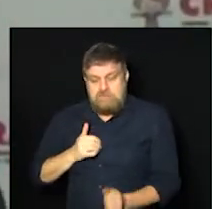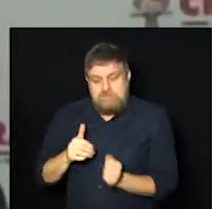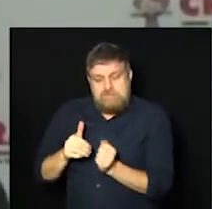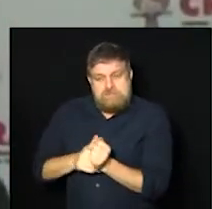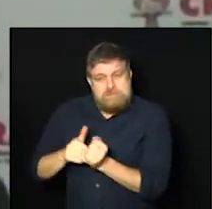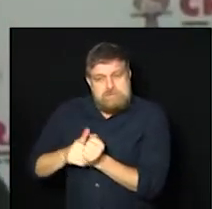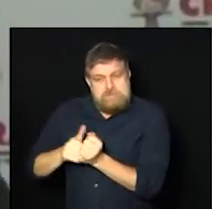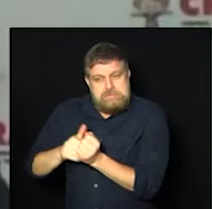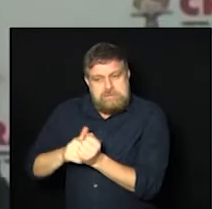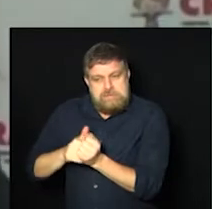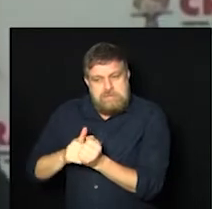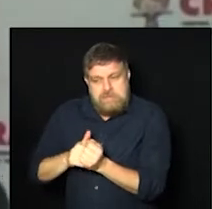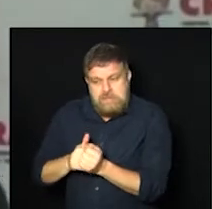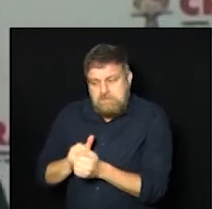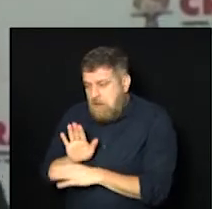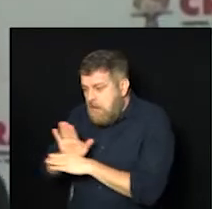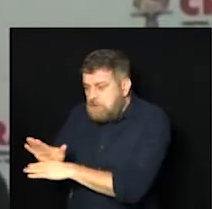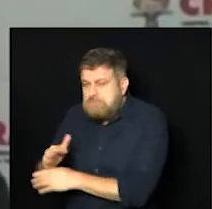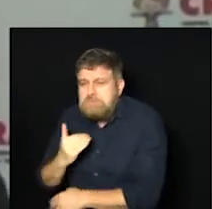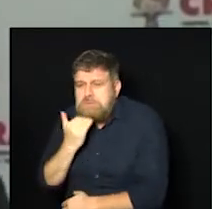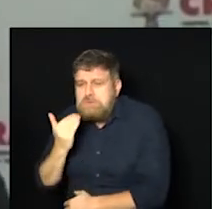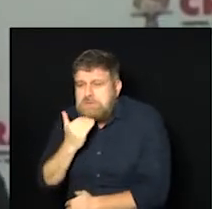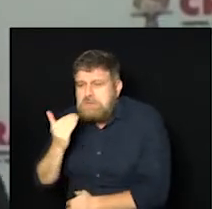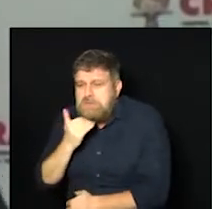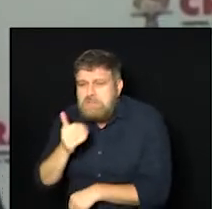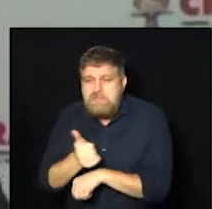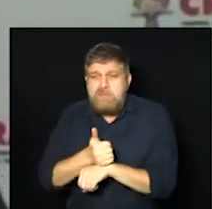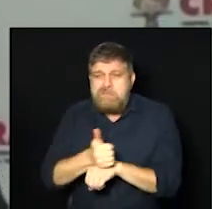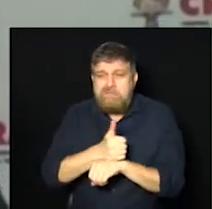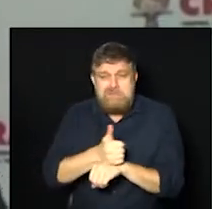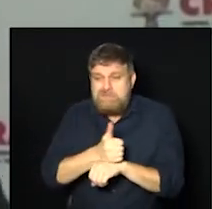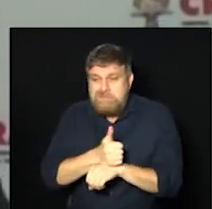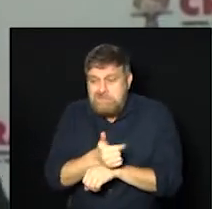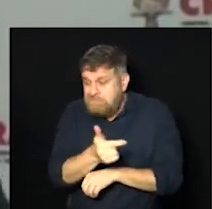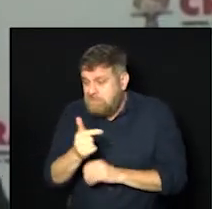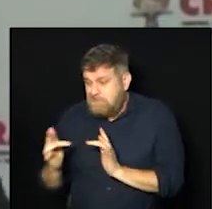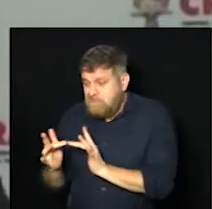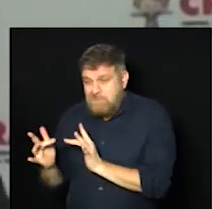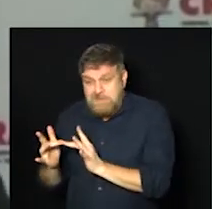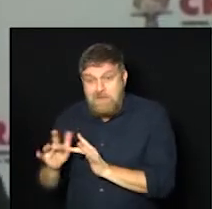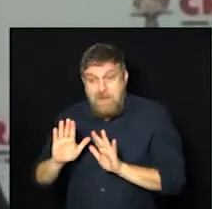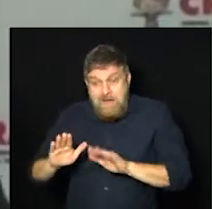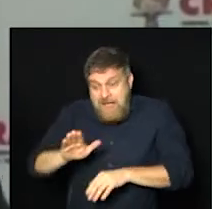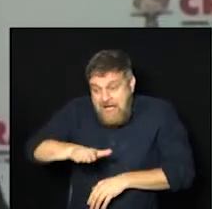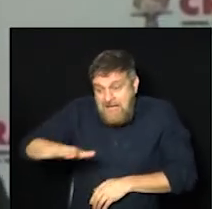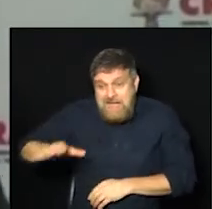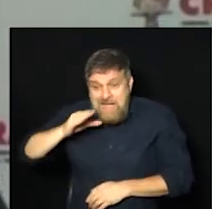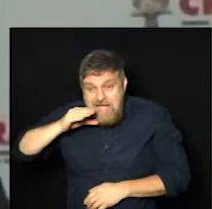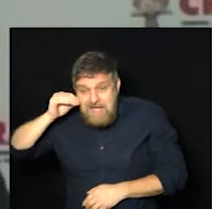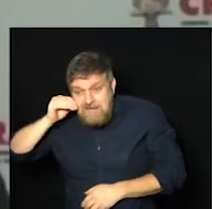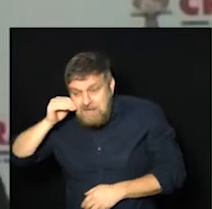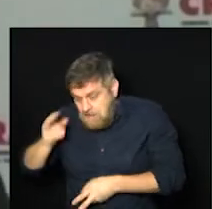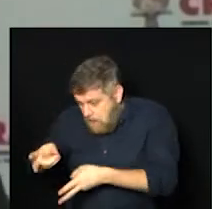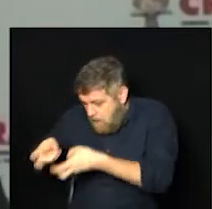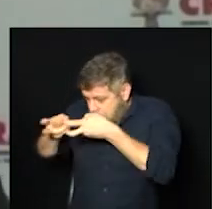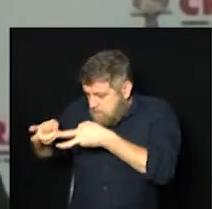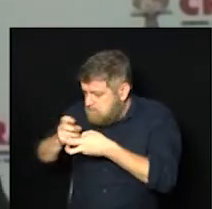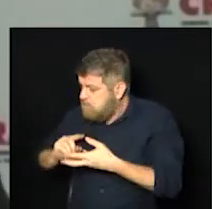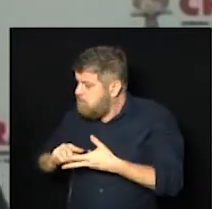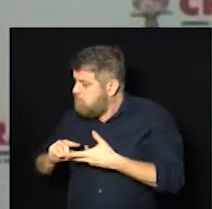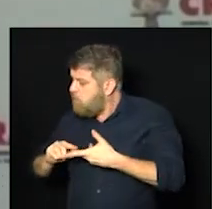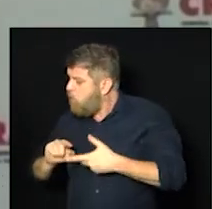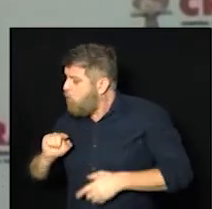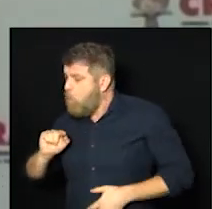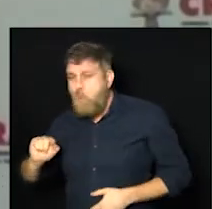casa sem uma ajuda, né, profissional é muito grande, mas a criança e o adolescente, ele dá sinais. O que a gente